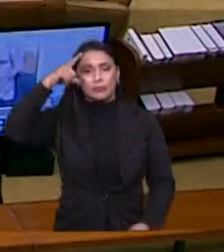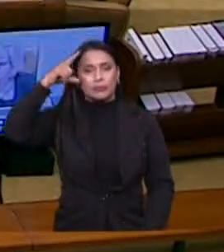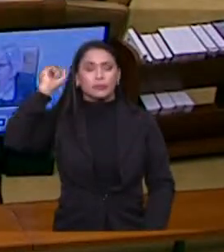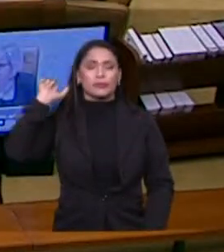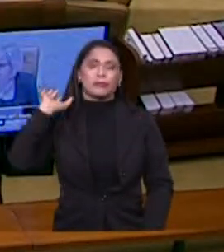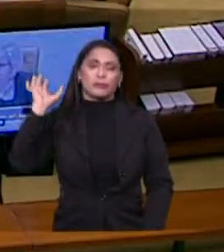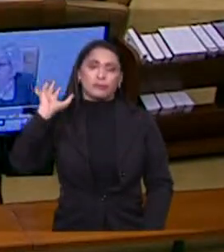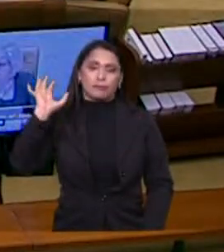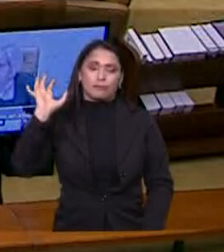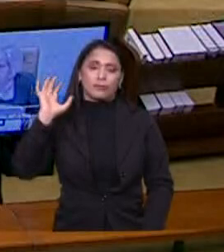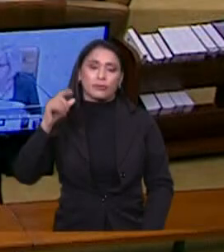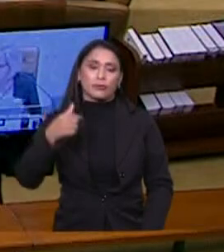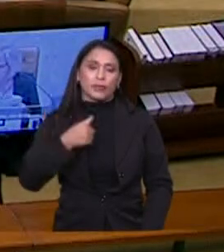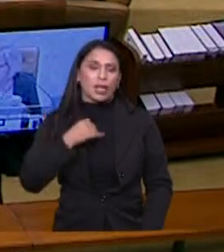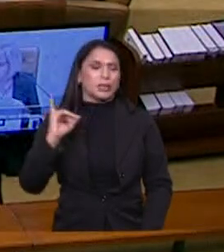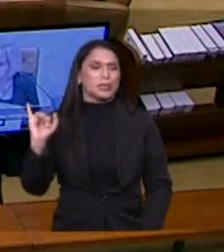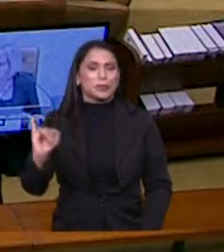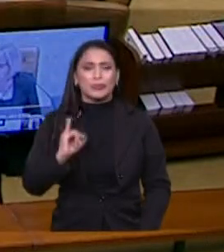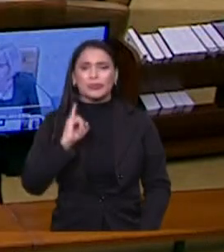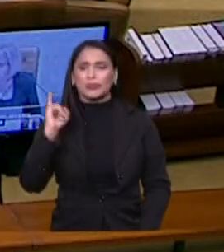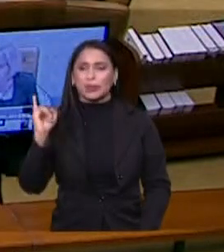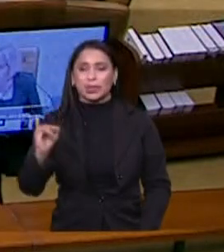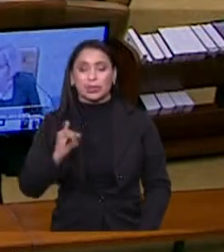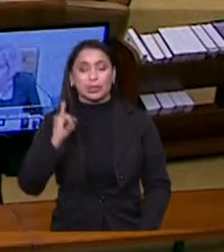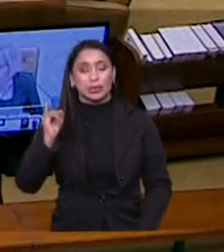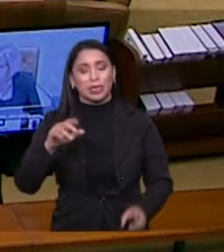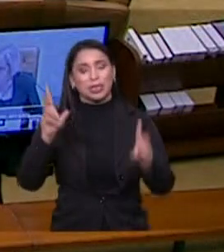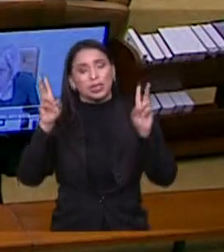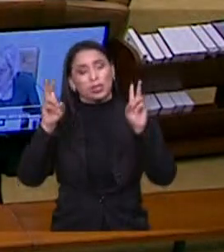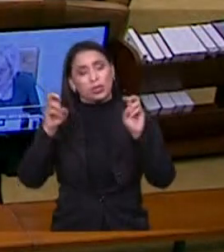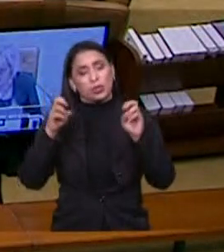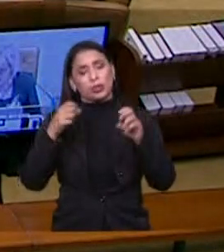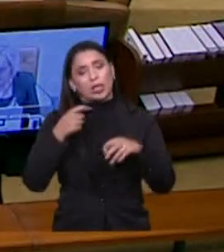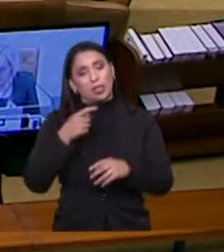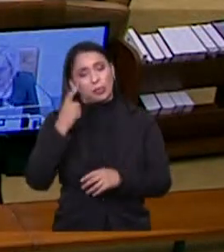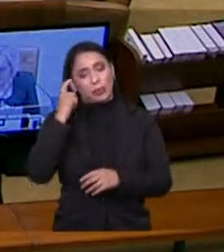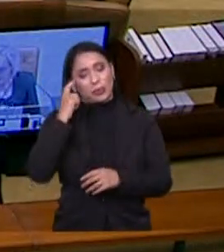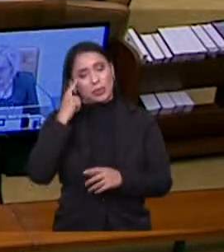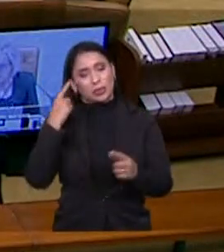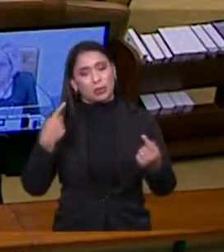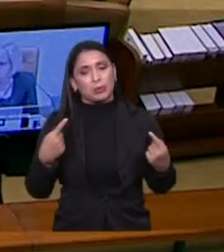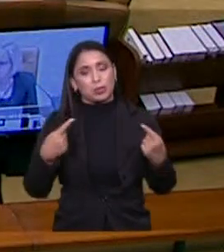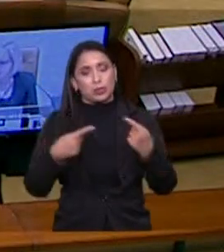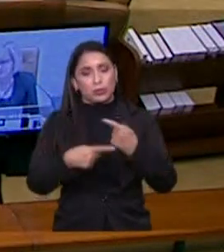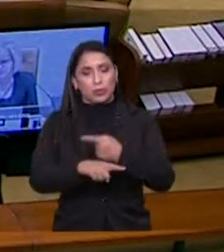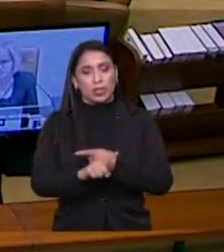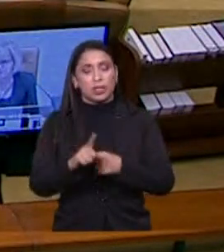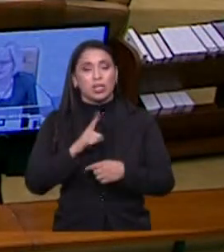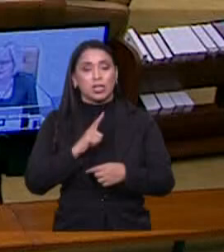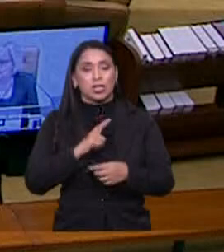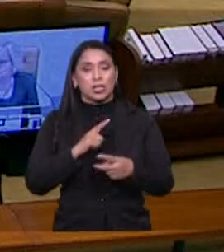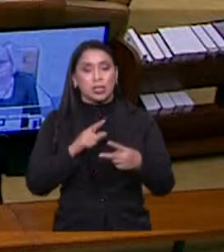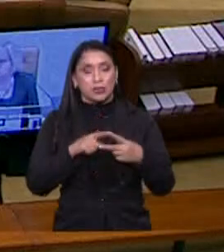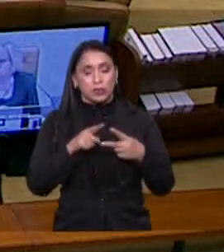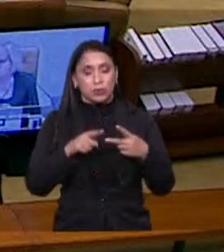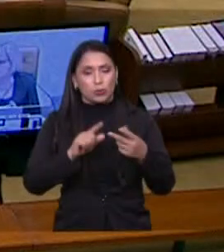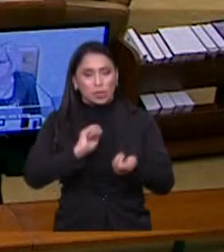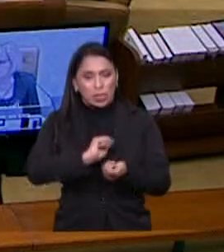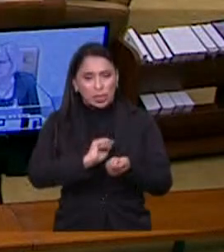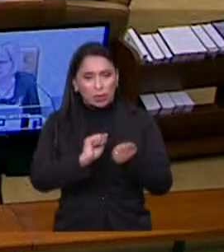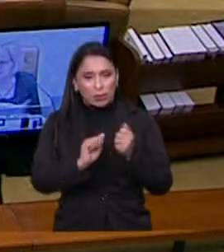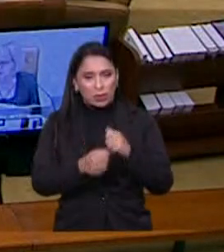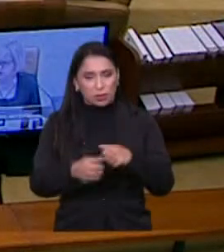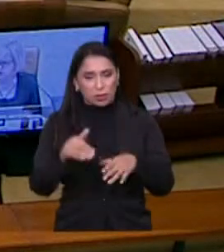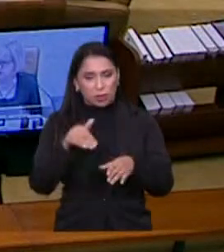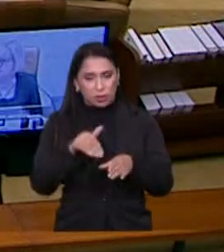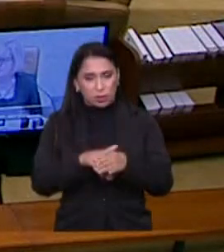é super importante, e eu acho que há uma divergência, porque até já houve duas adequações de